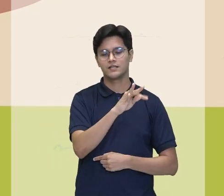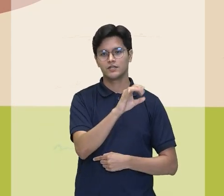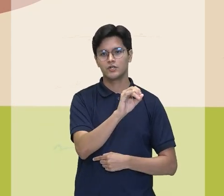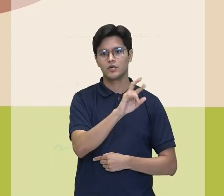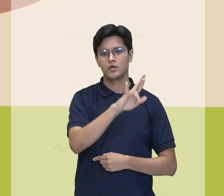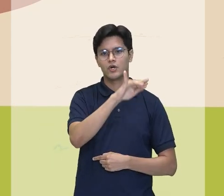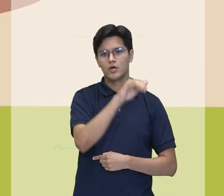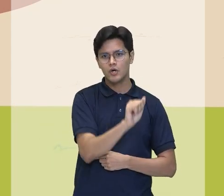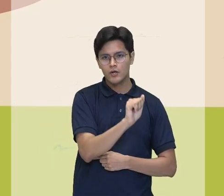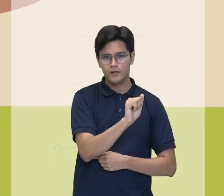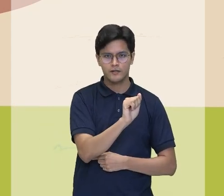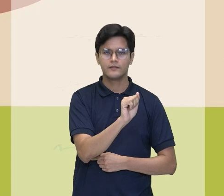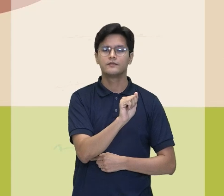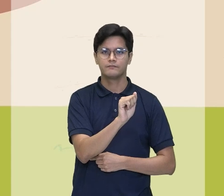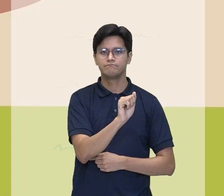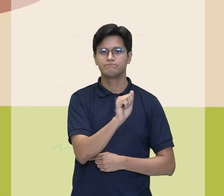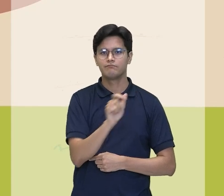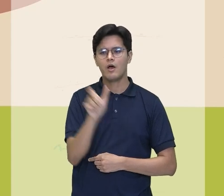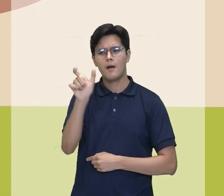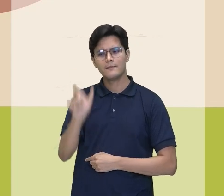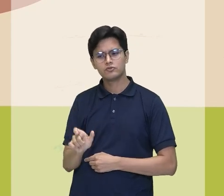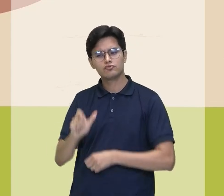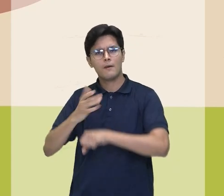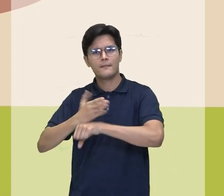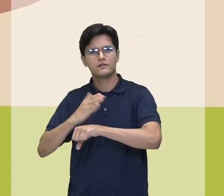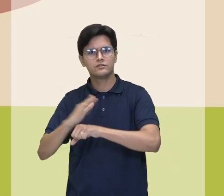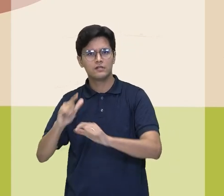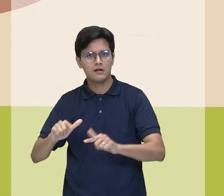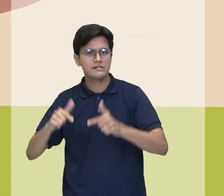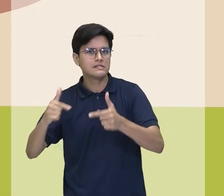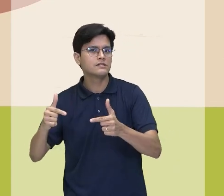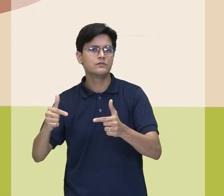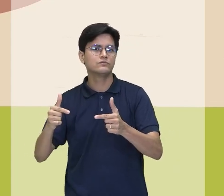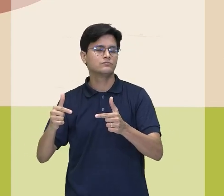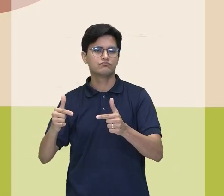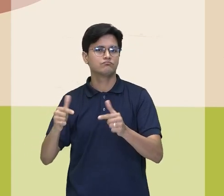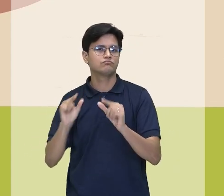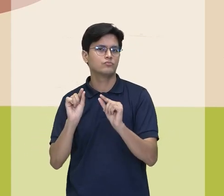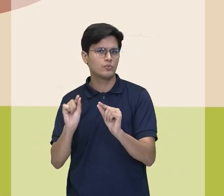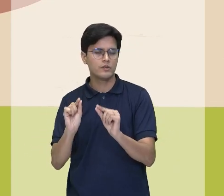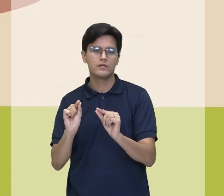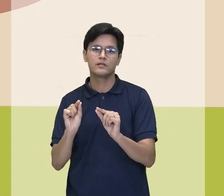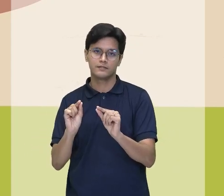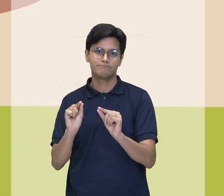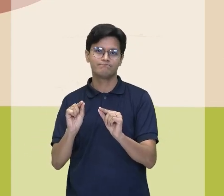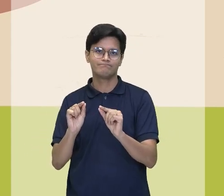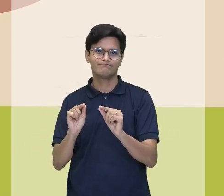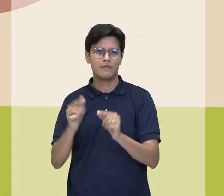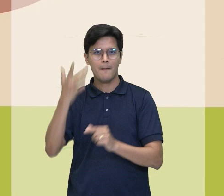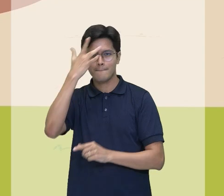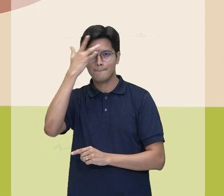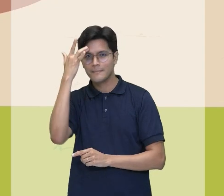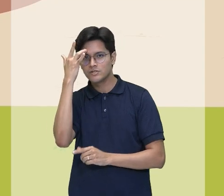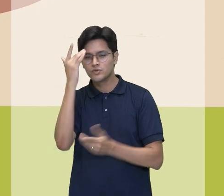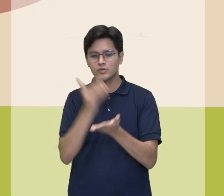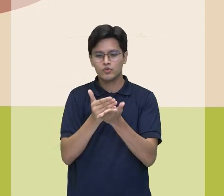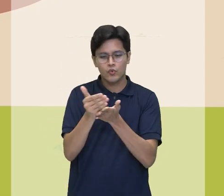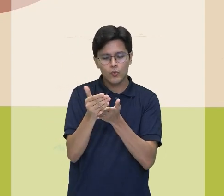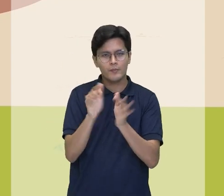está praticando a ação aí? Todas as pessoas ali no comecinho da frase. I know her. Eu